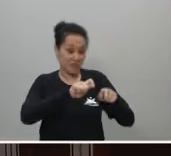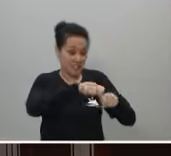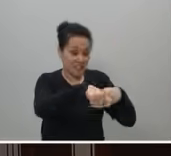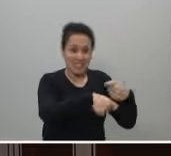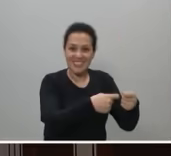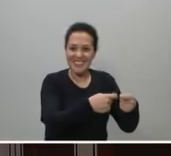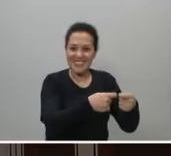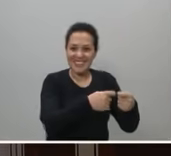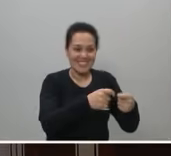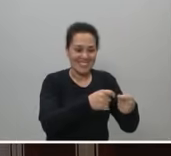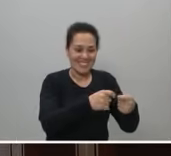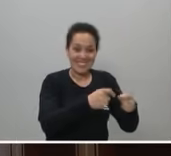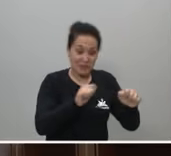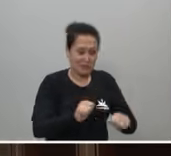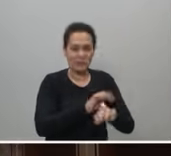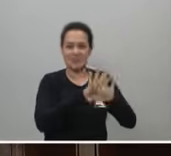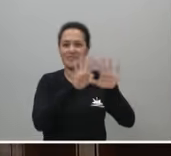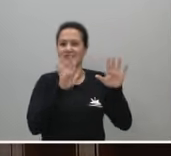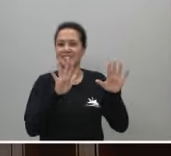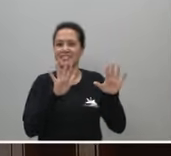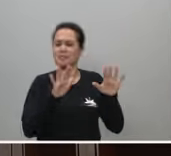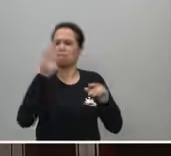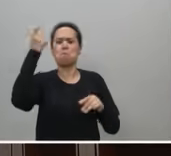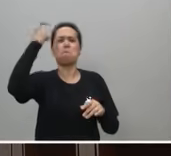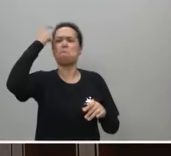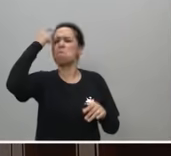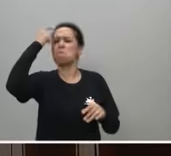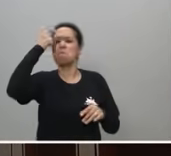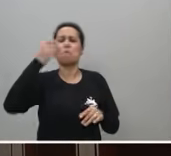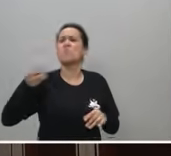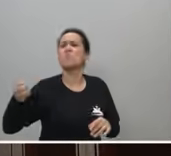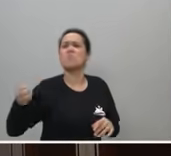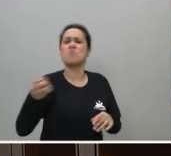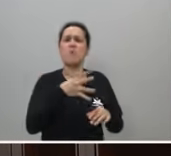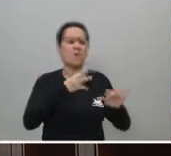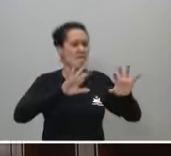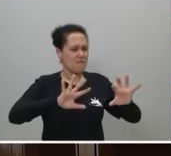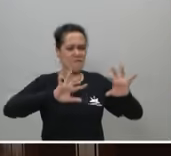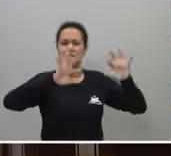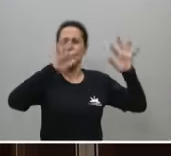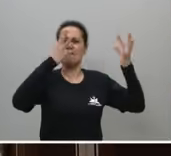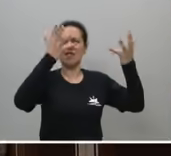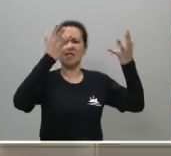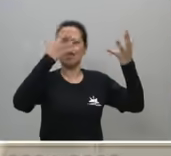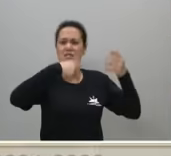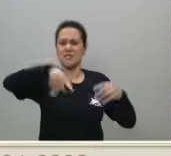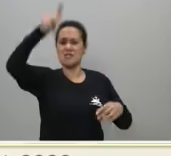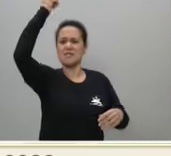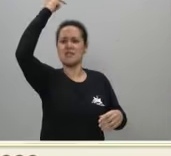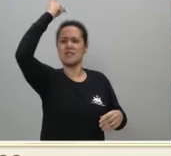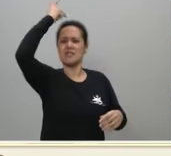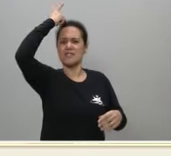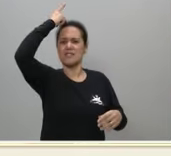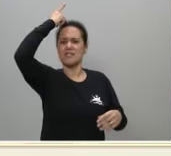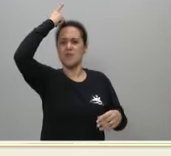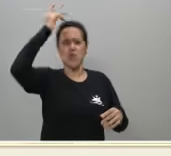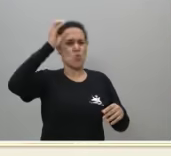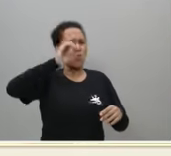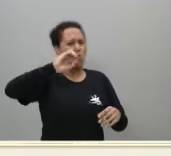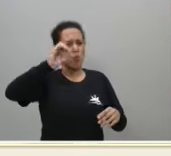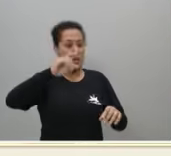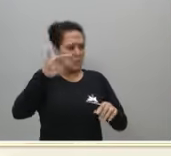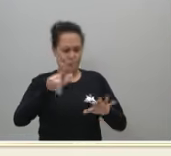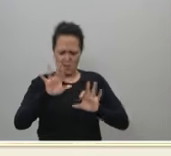dos apóstolos um novo Pentecostes ali, não estava. Não estava no plano de Pedro acontecer